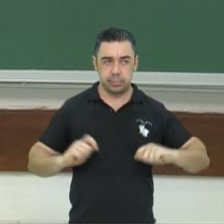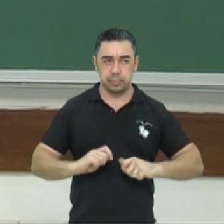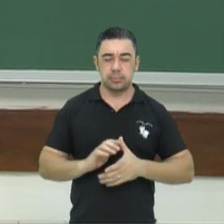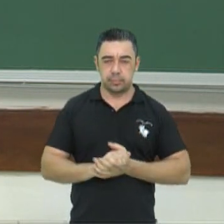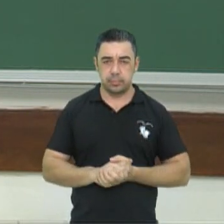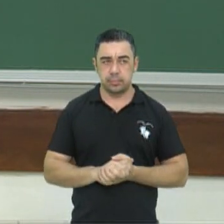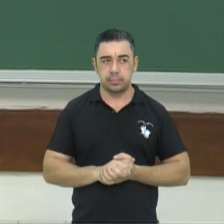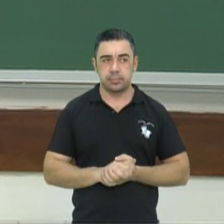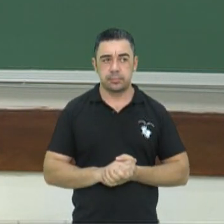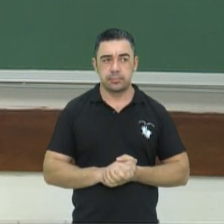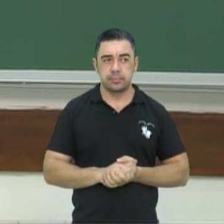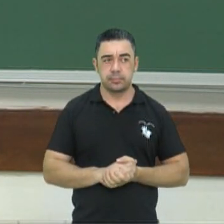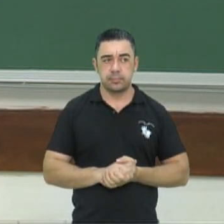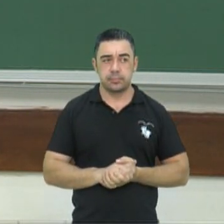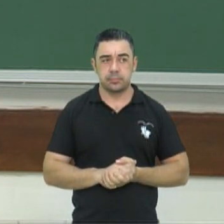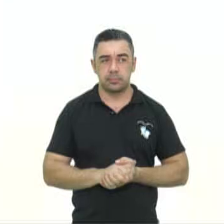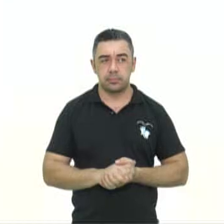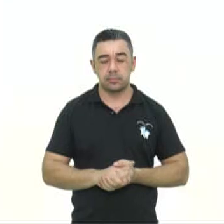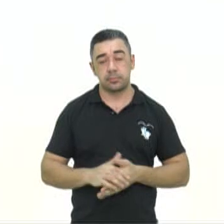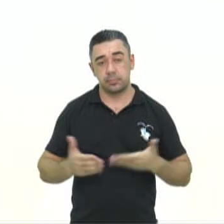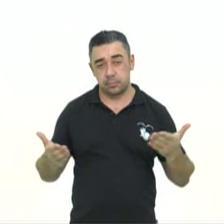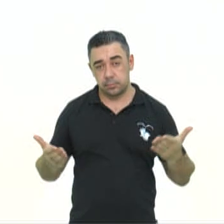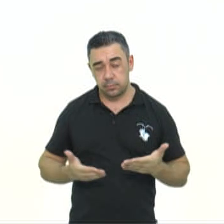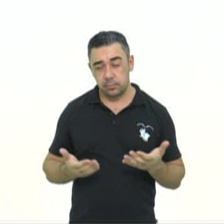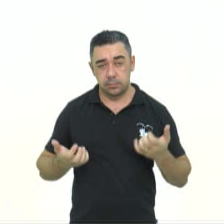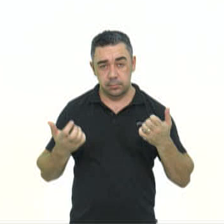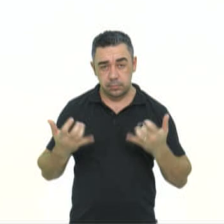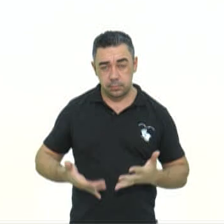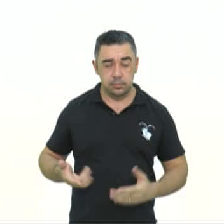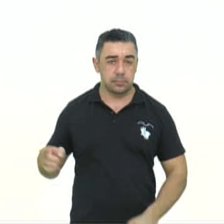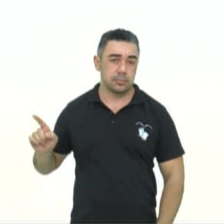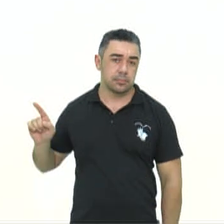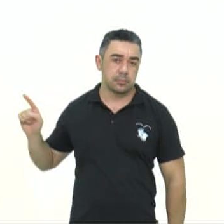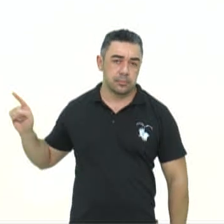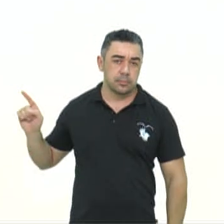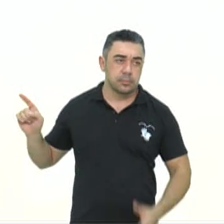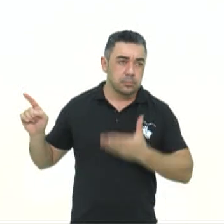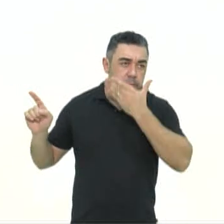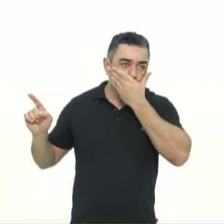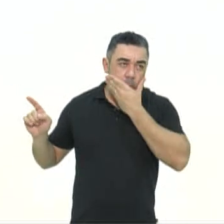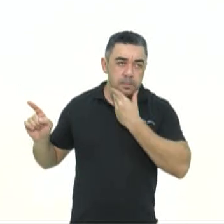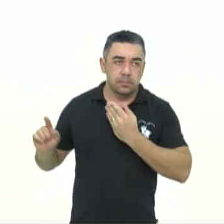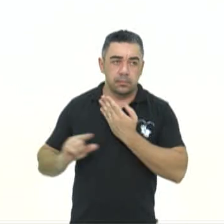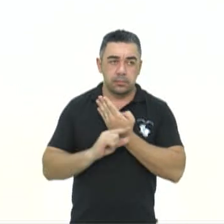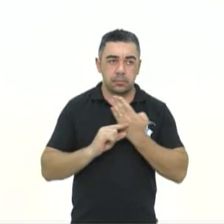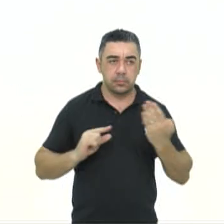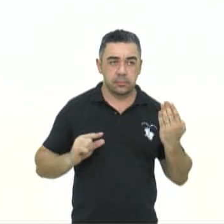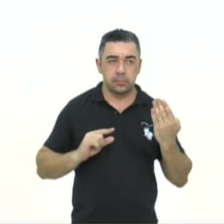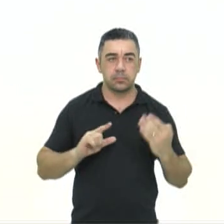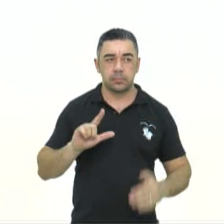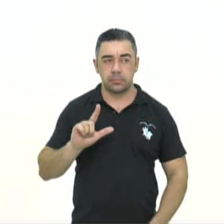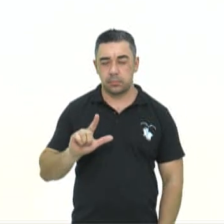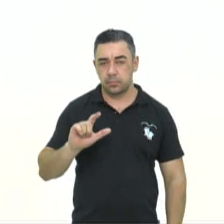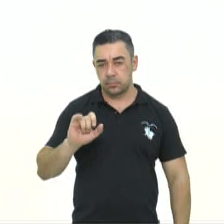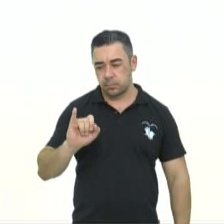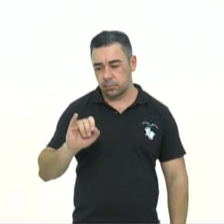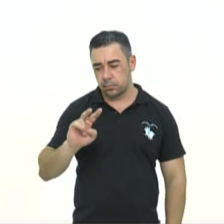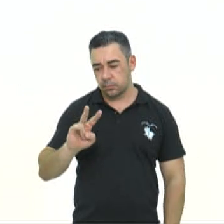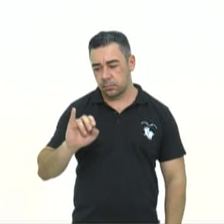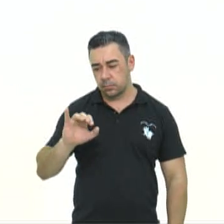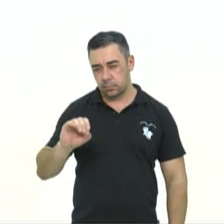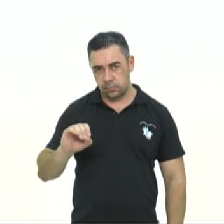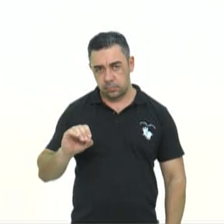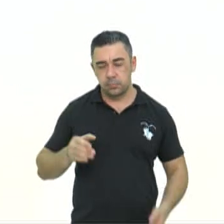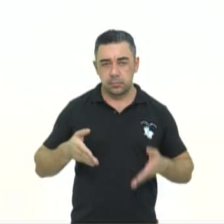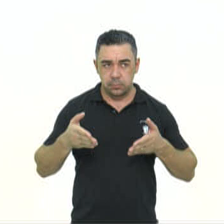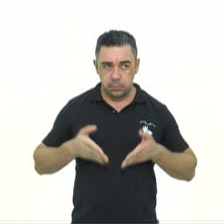daquele barulho todo. E agora nós vamos falar aqui do compositor do Lívio, né? Então ele é um músico paulistano,